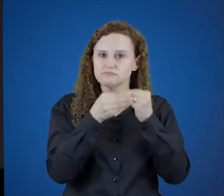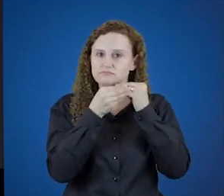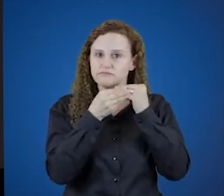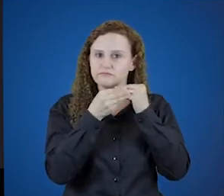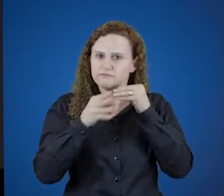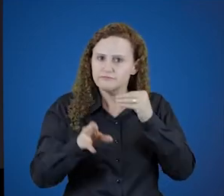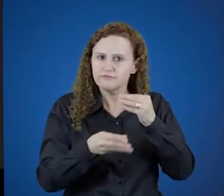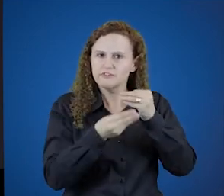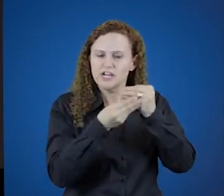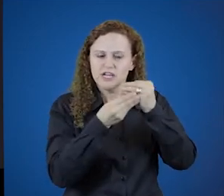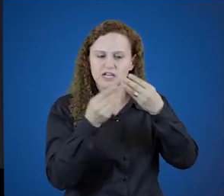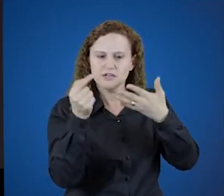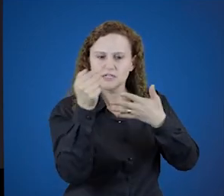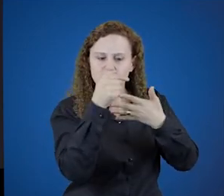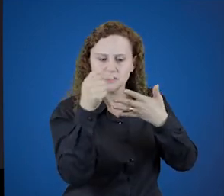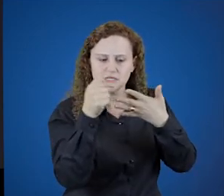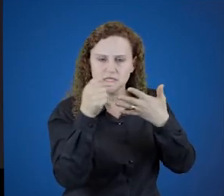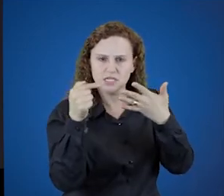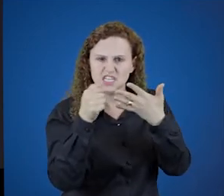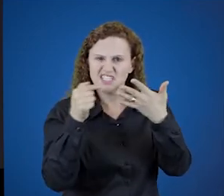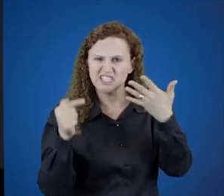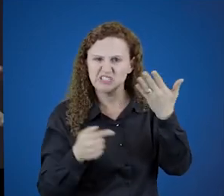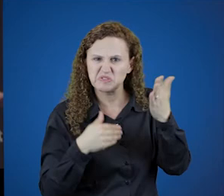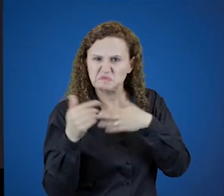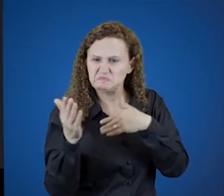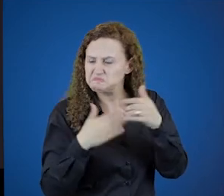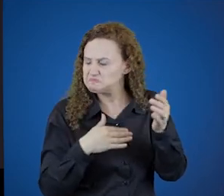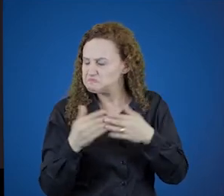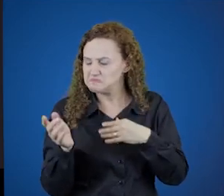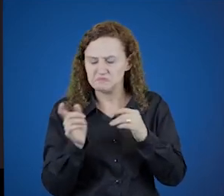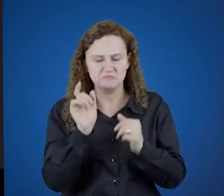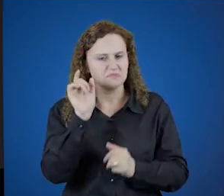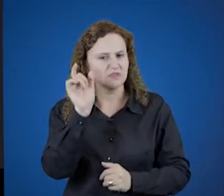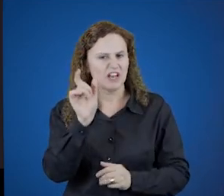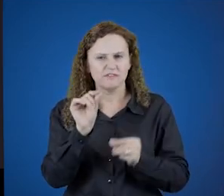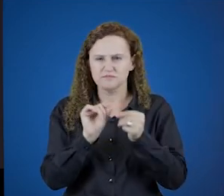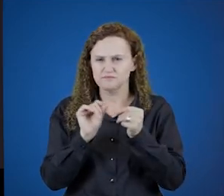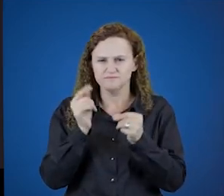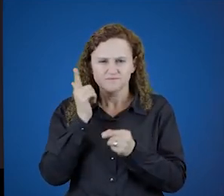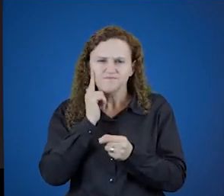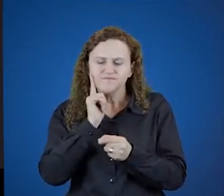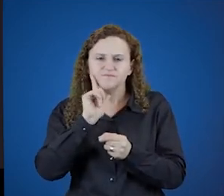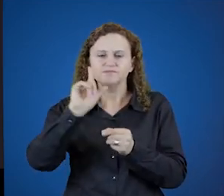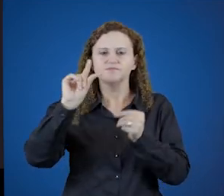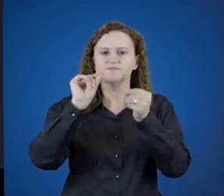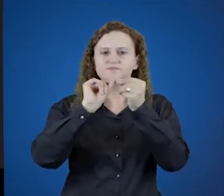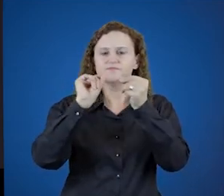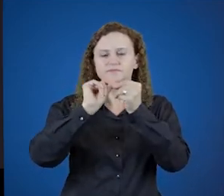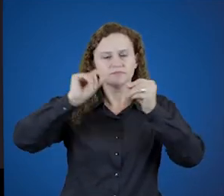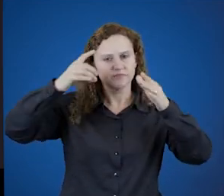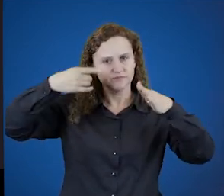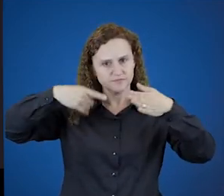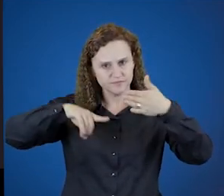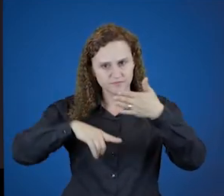domine e domine então qualquer palavra você vai saber declinar